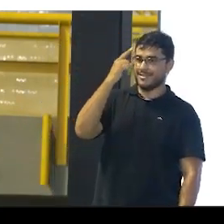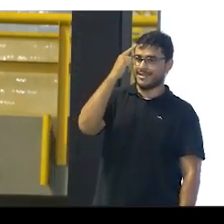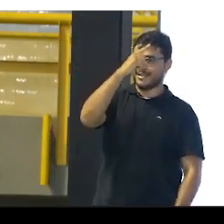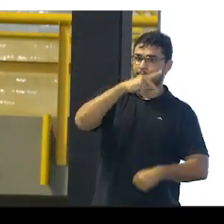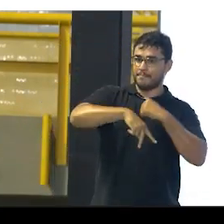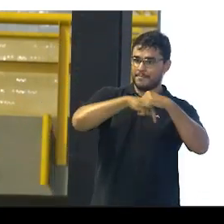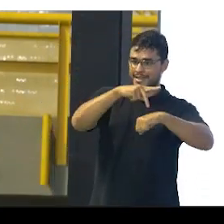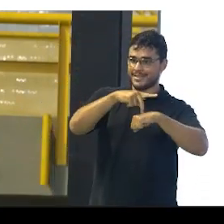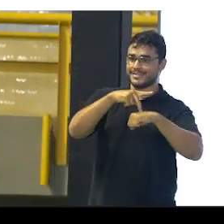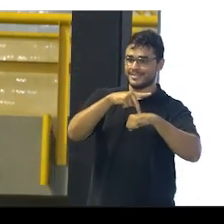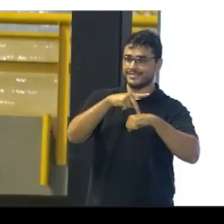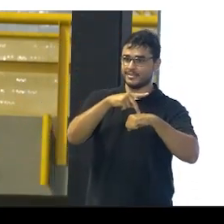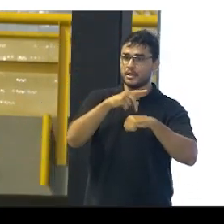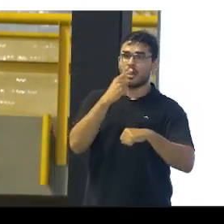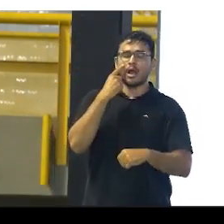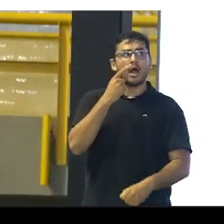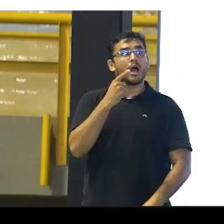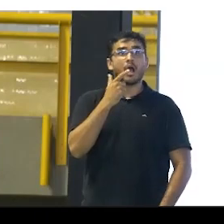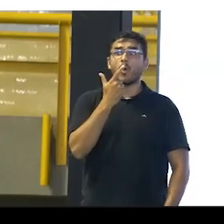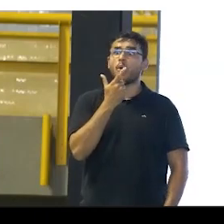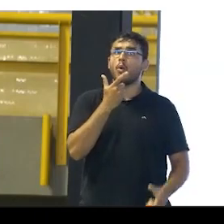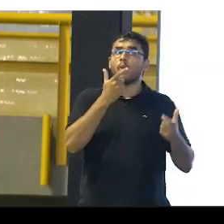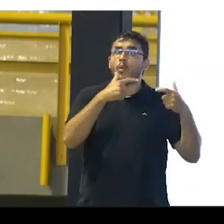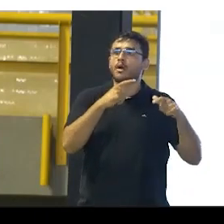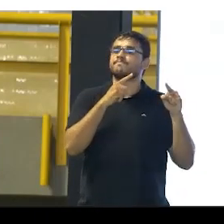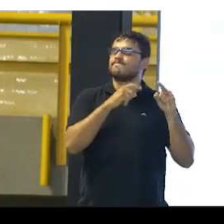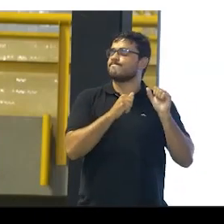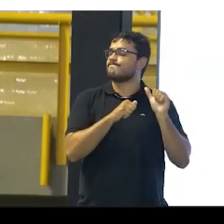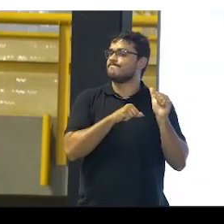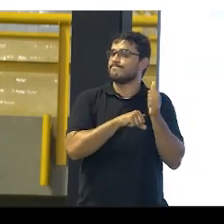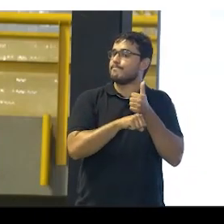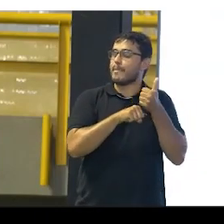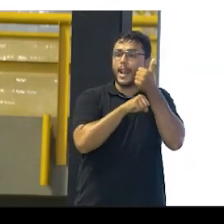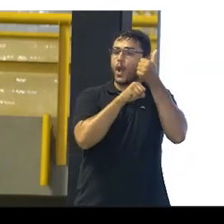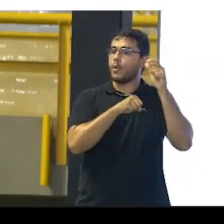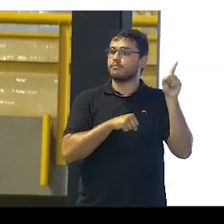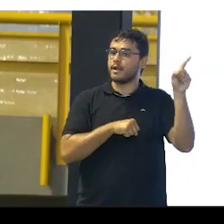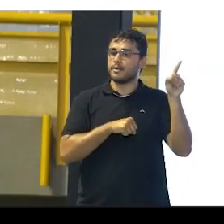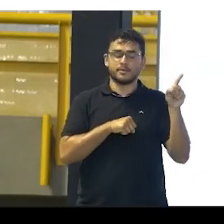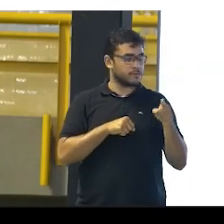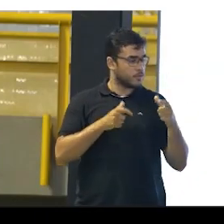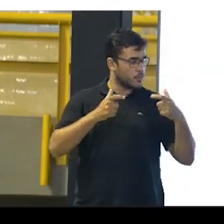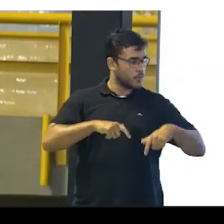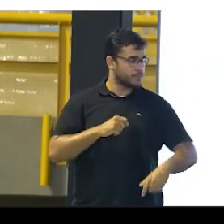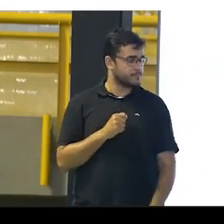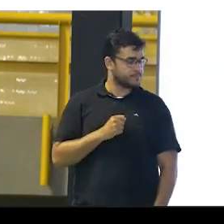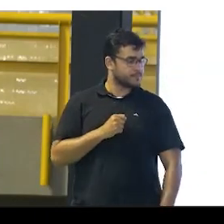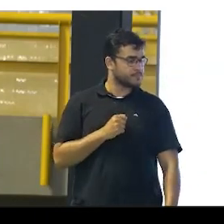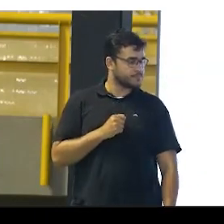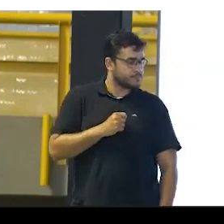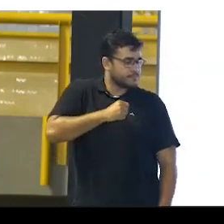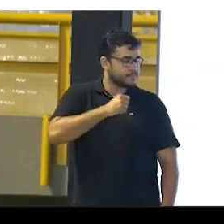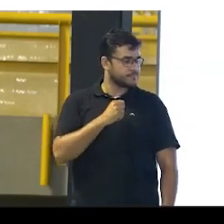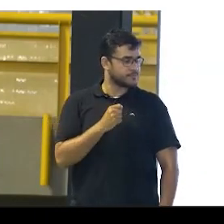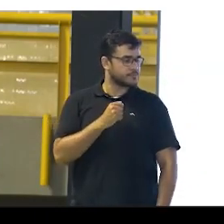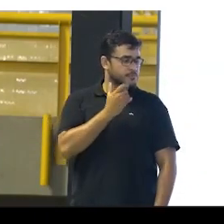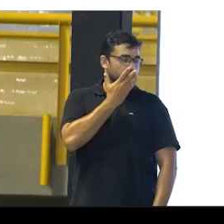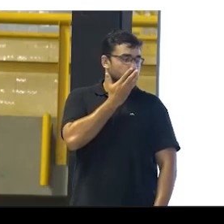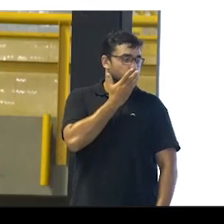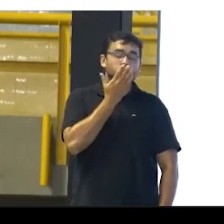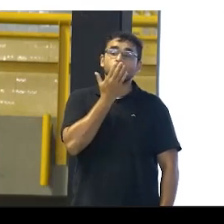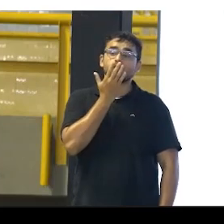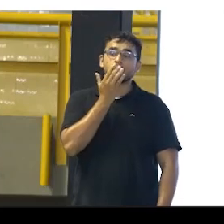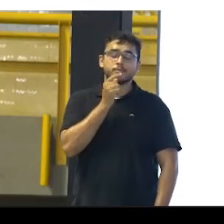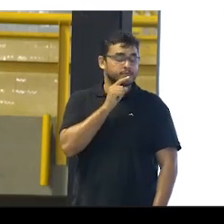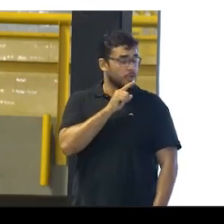existe petróleo melhor do que esse barrilzinho aí chamado Brent.